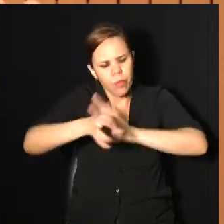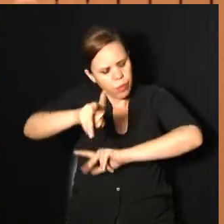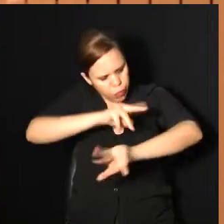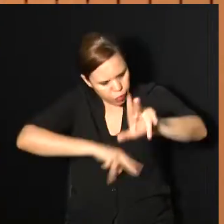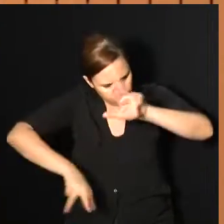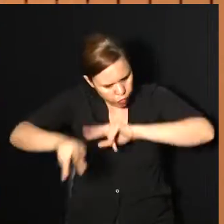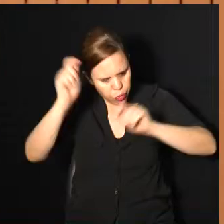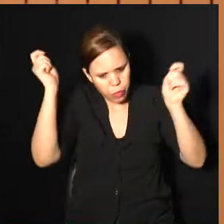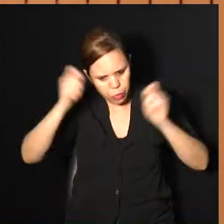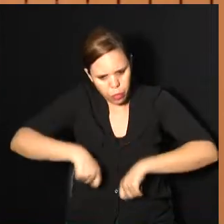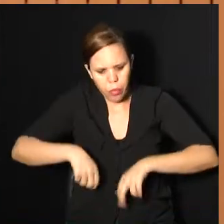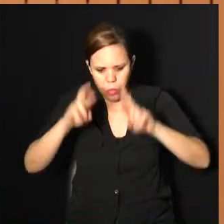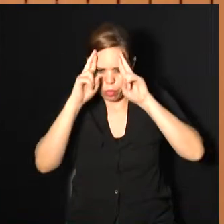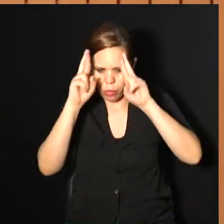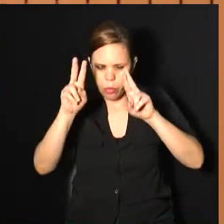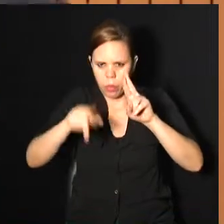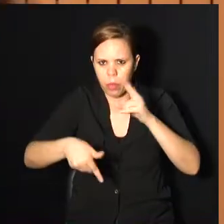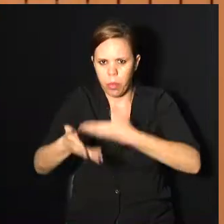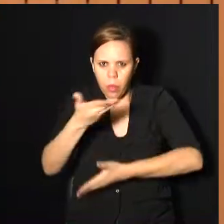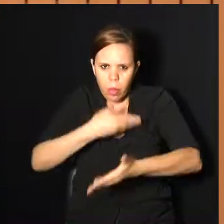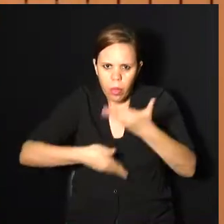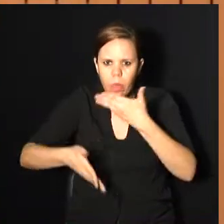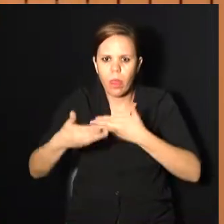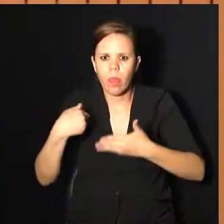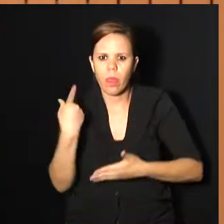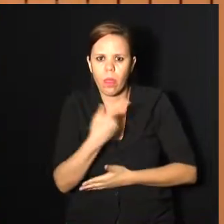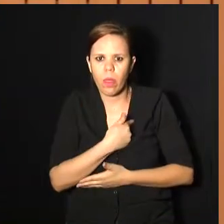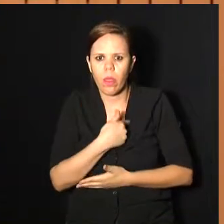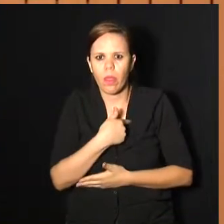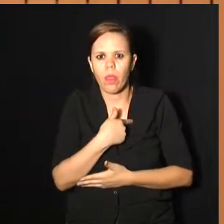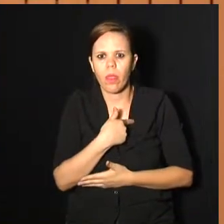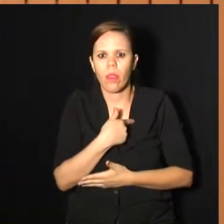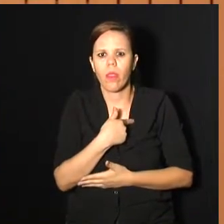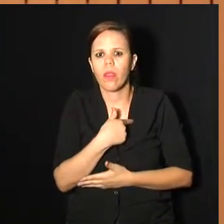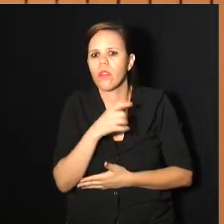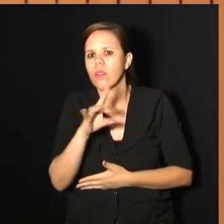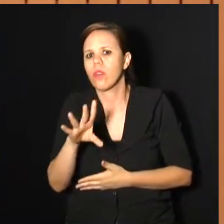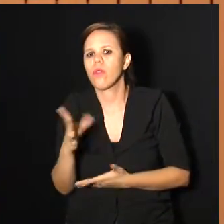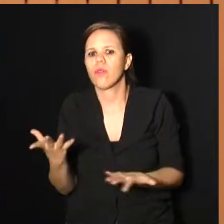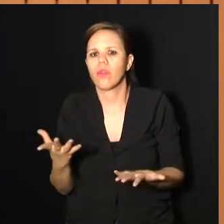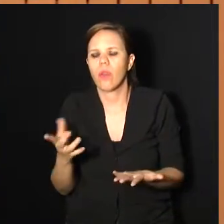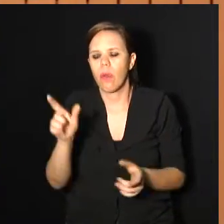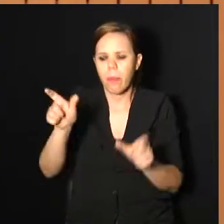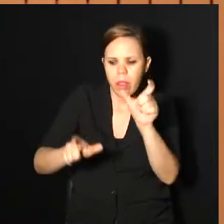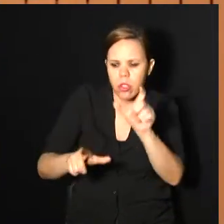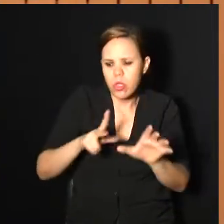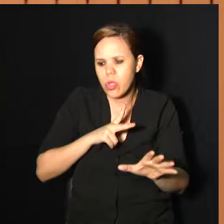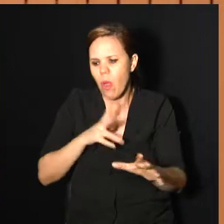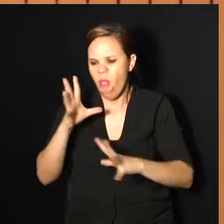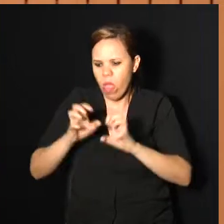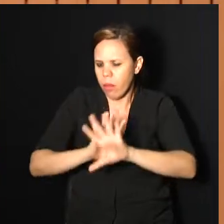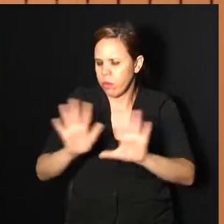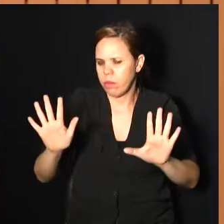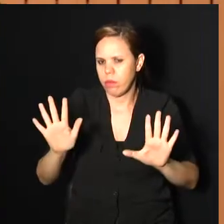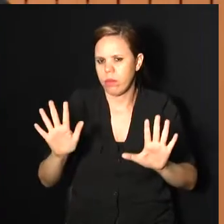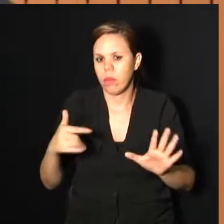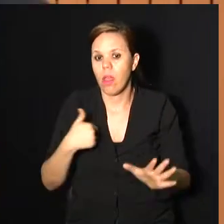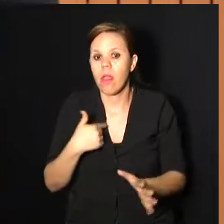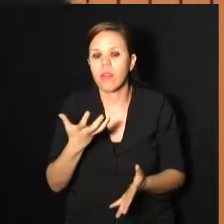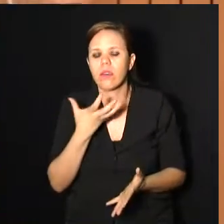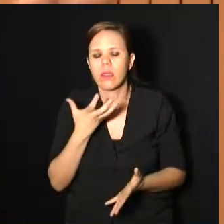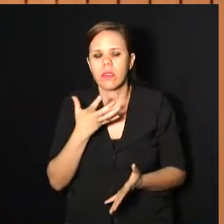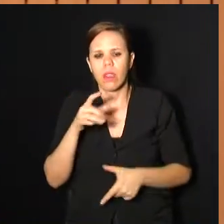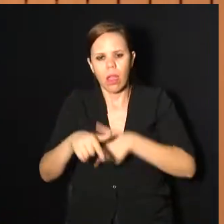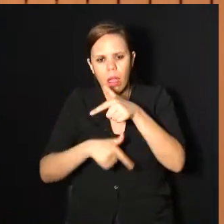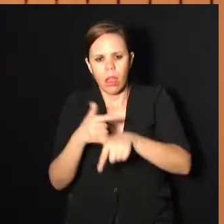divergentes, e respeitar isso, e ficar no campo das ideias, né? Nunca ir para a pessoalidade. Então, eu quis